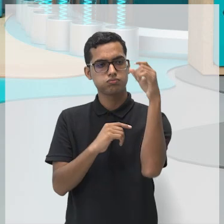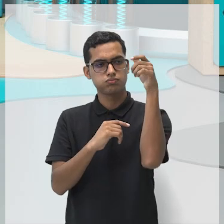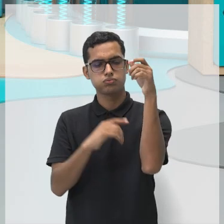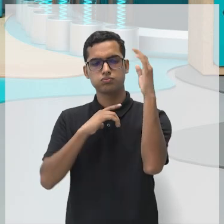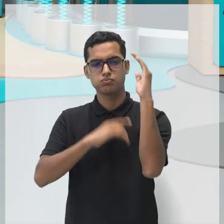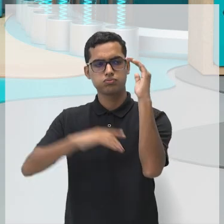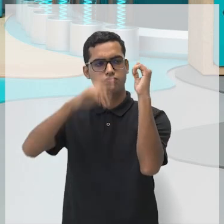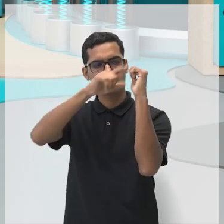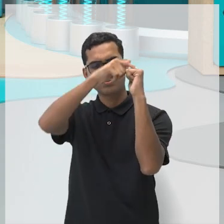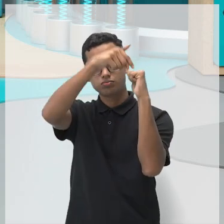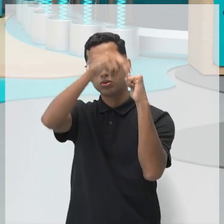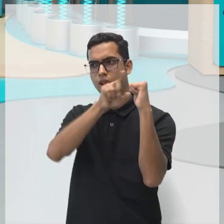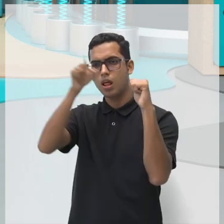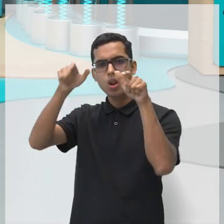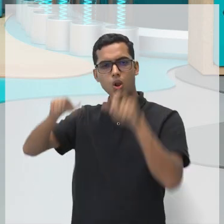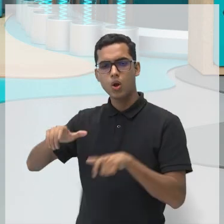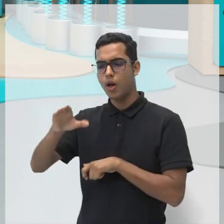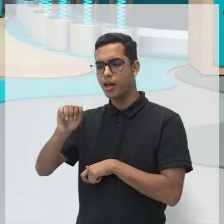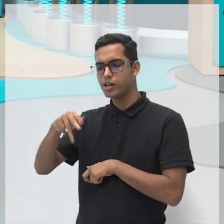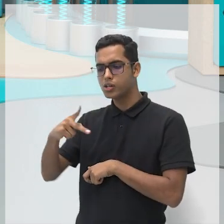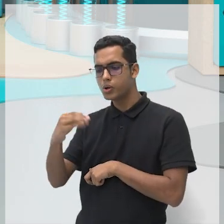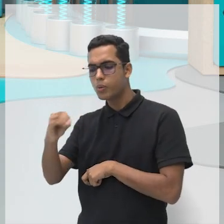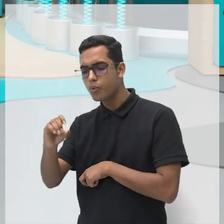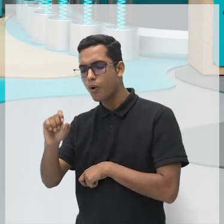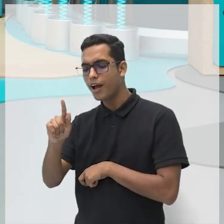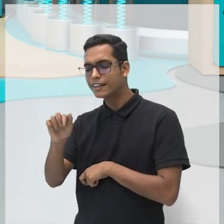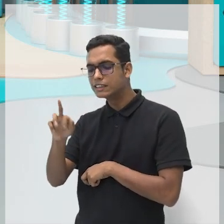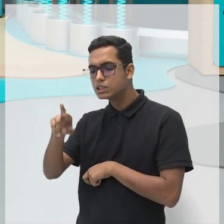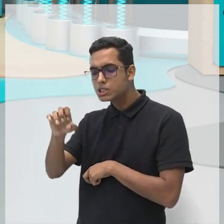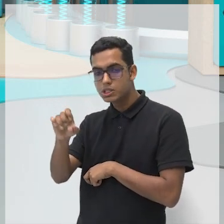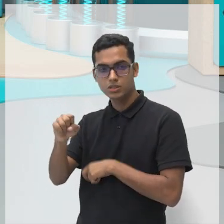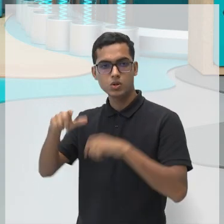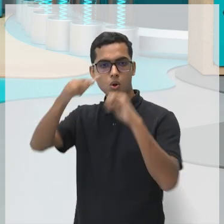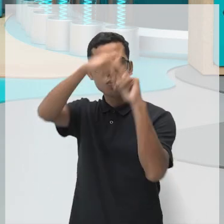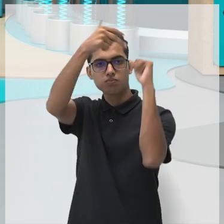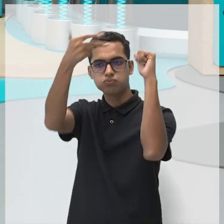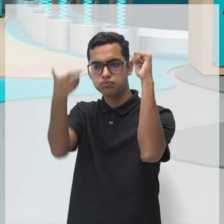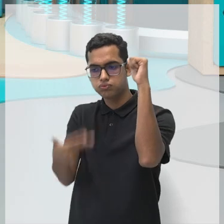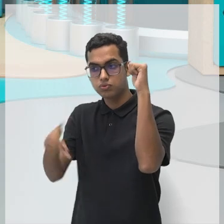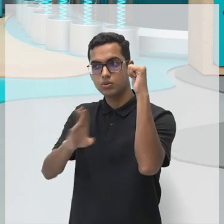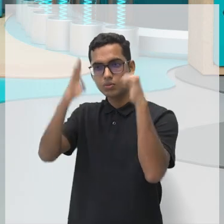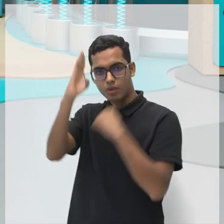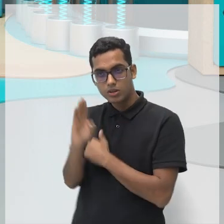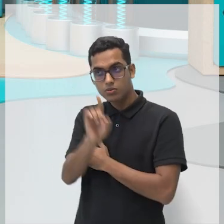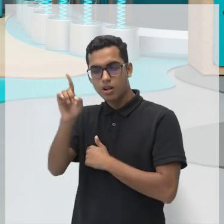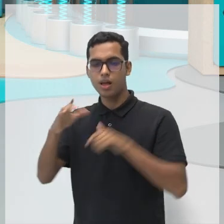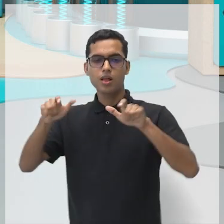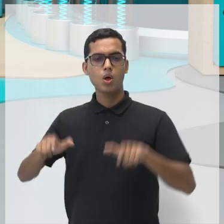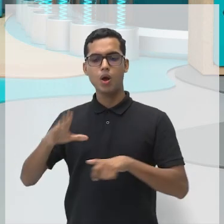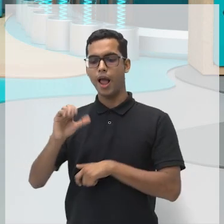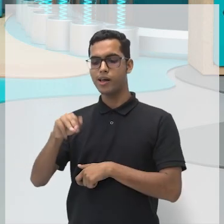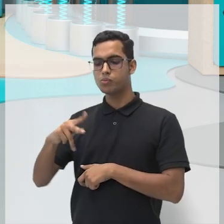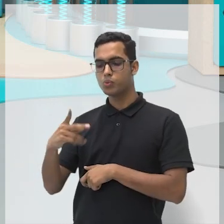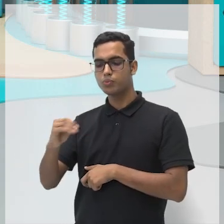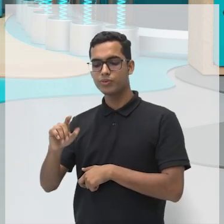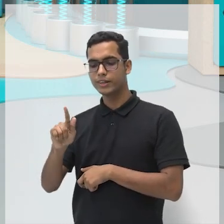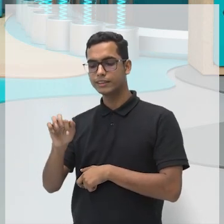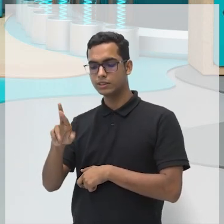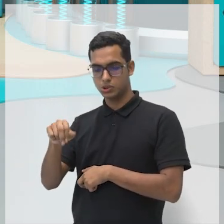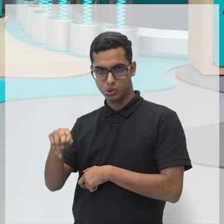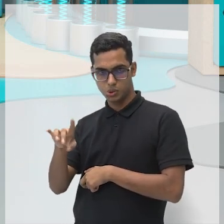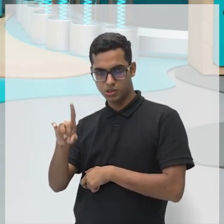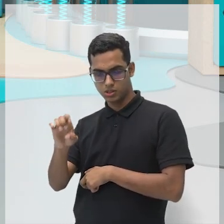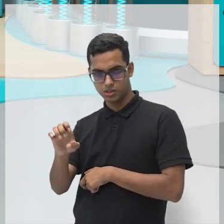né, que fez esse salto. O primeiro registro de um brasileiro fazendo um salto em solo brasileiro é dessa